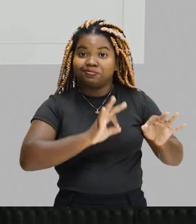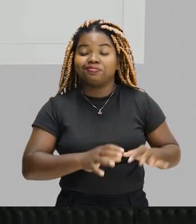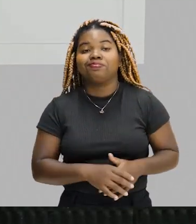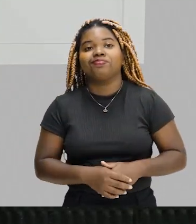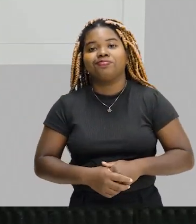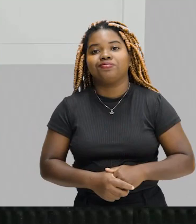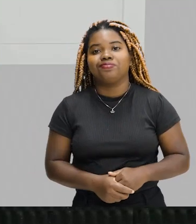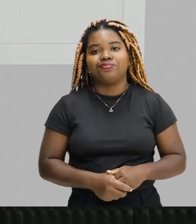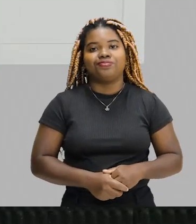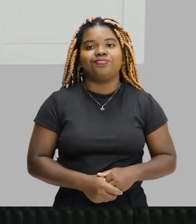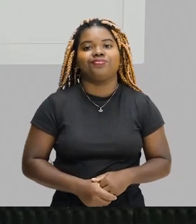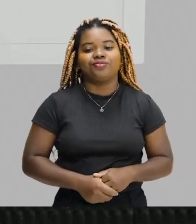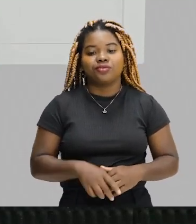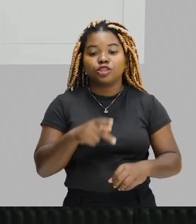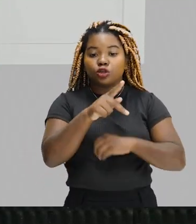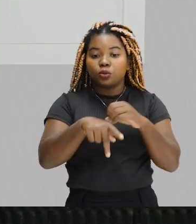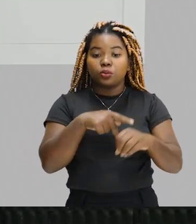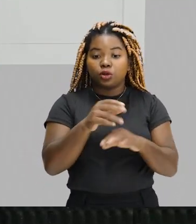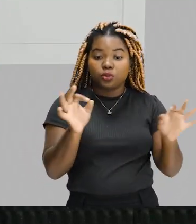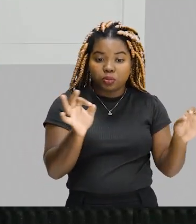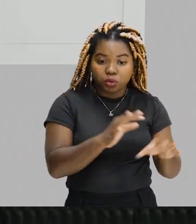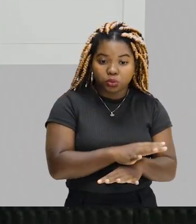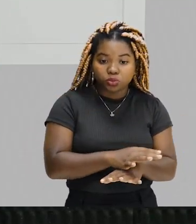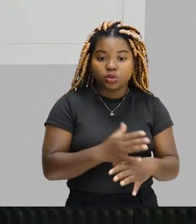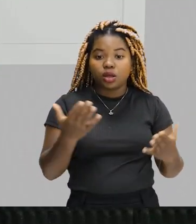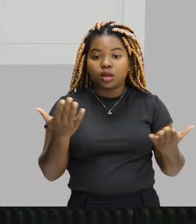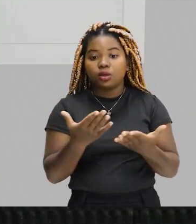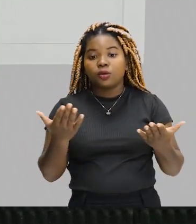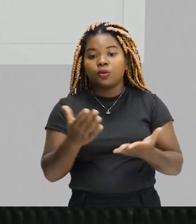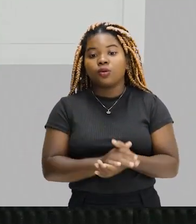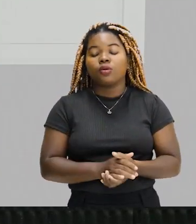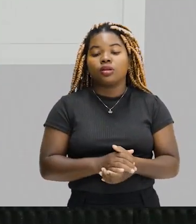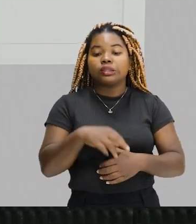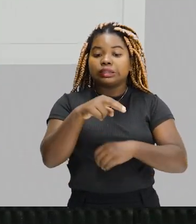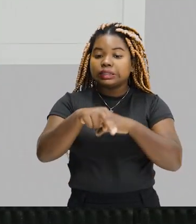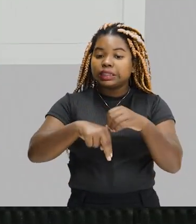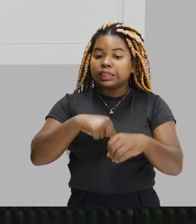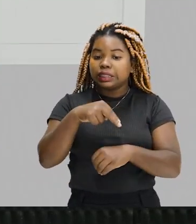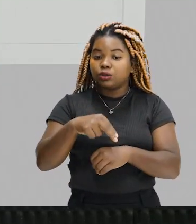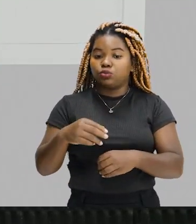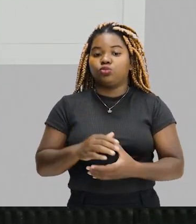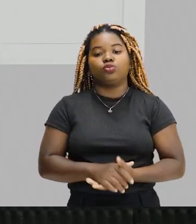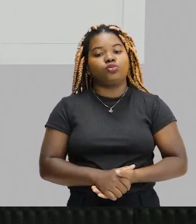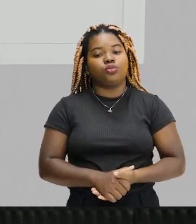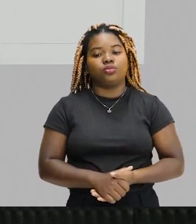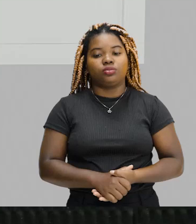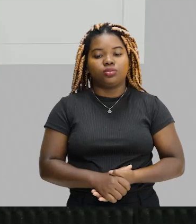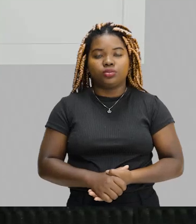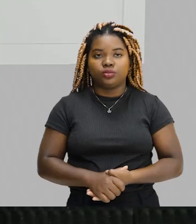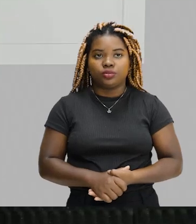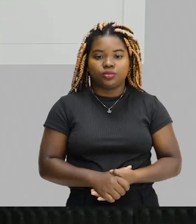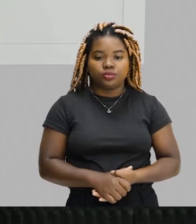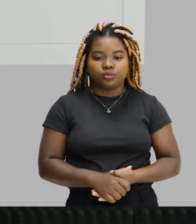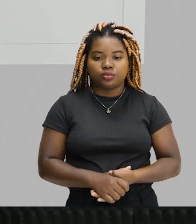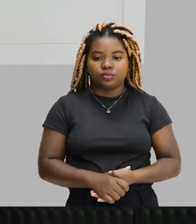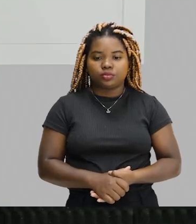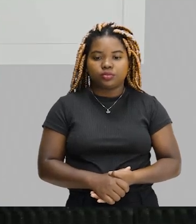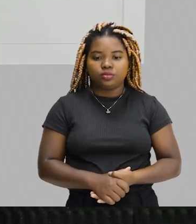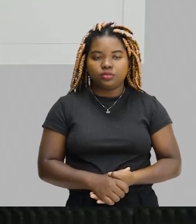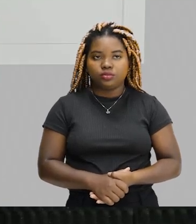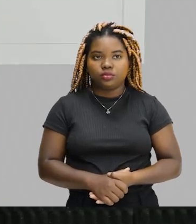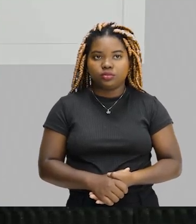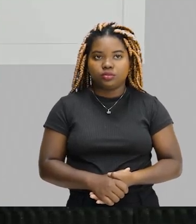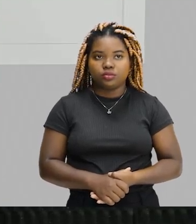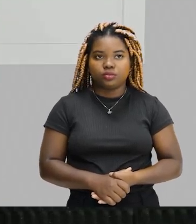Então, como o próton a gente já conseguiu encontrar, então vamos ver se na letra C o neutro vai dar 0, Então, para o neutro, vou representar